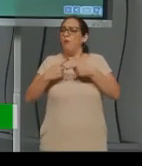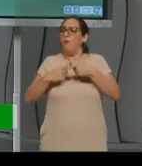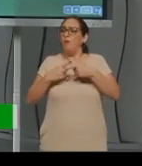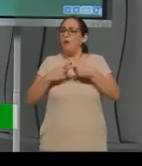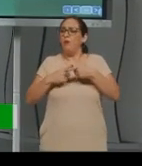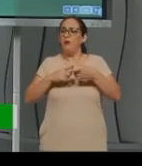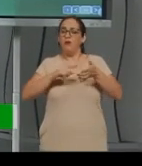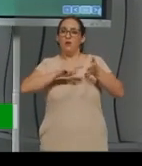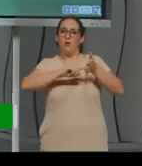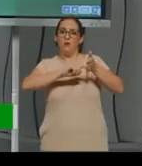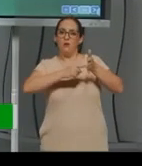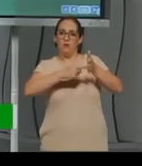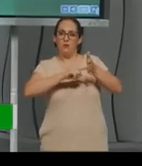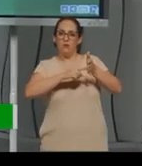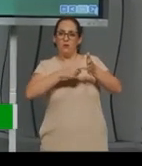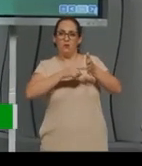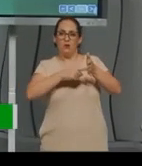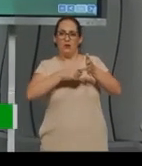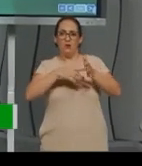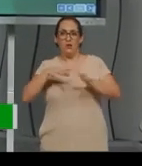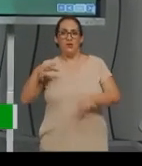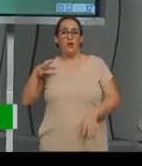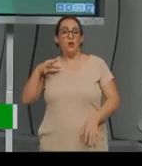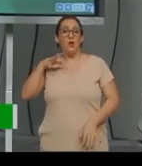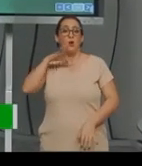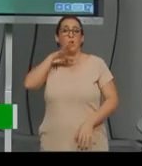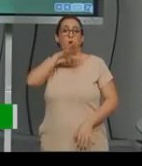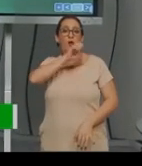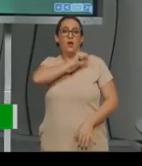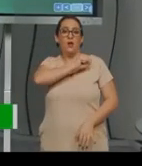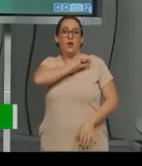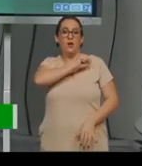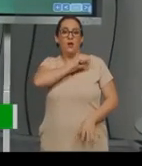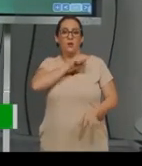multiplicação é uma forma mais rápida de somar